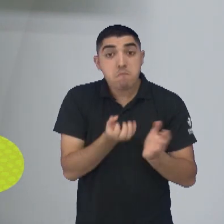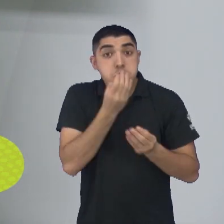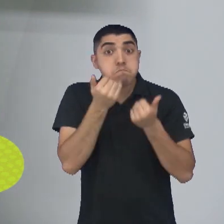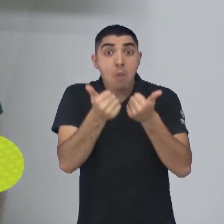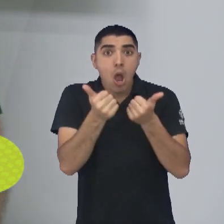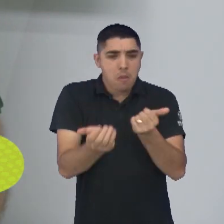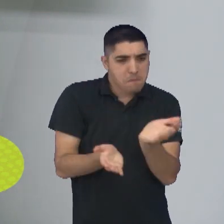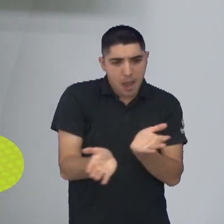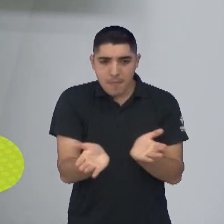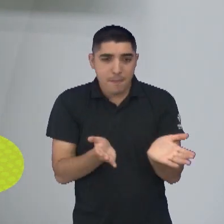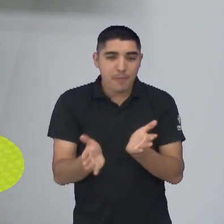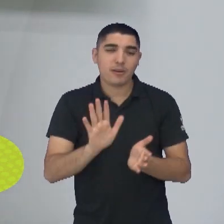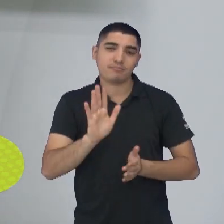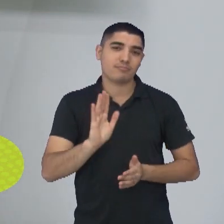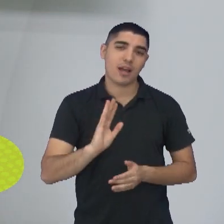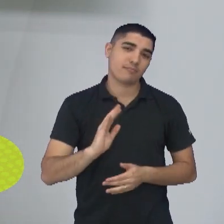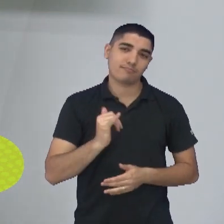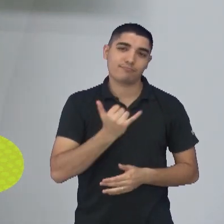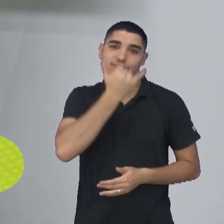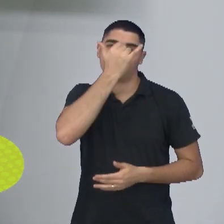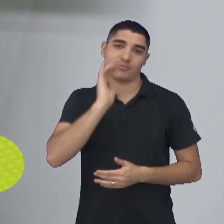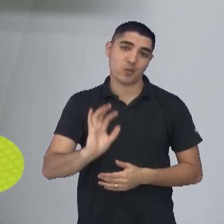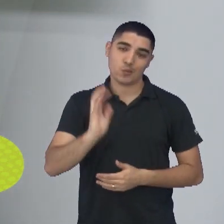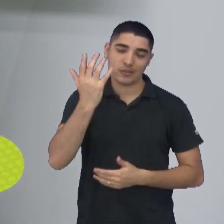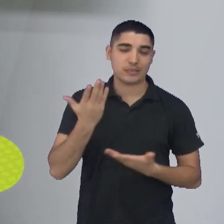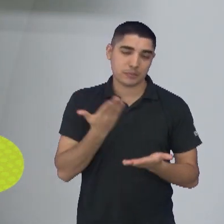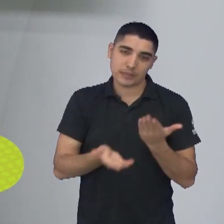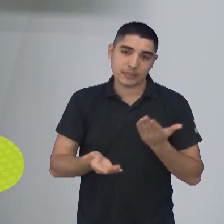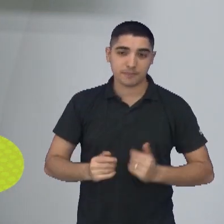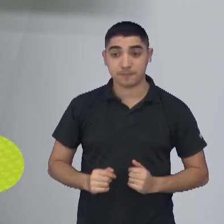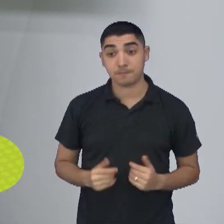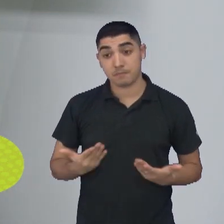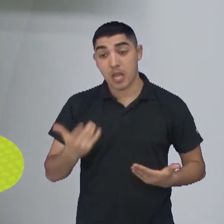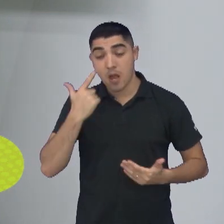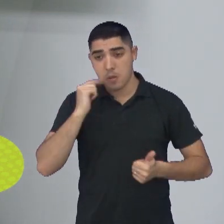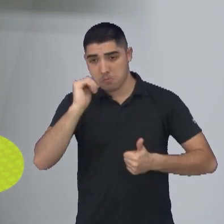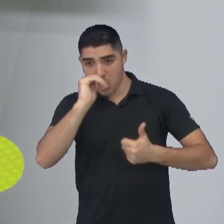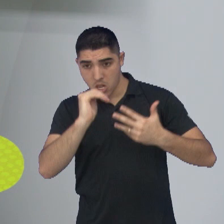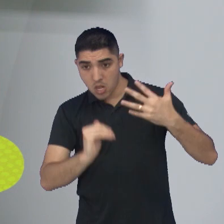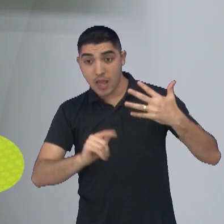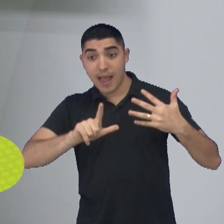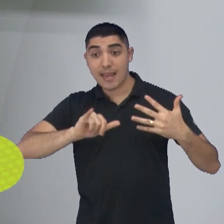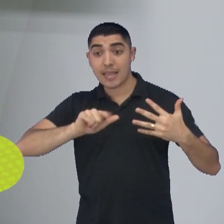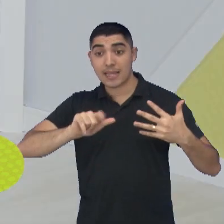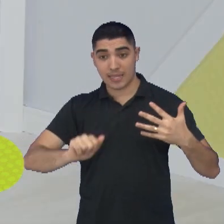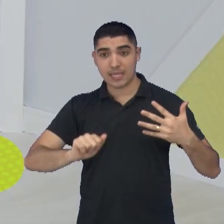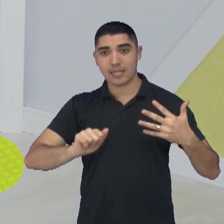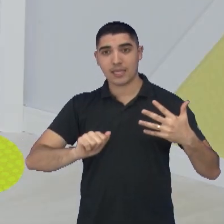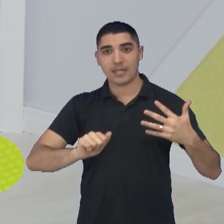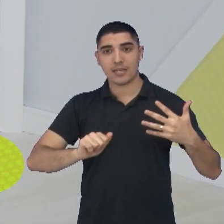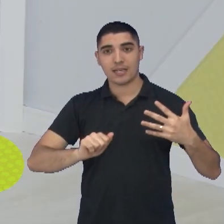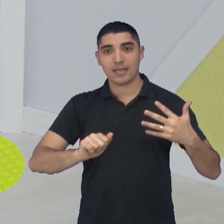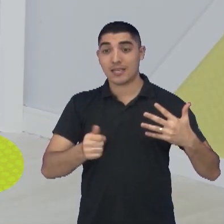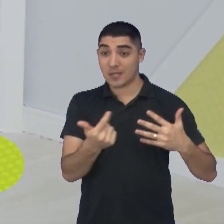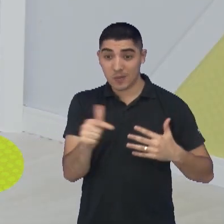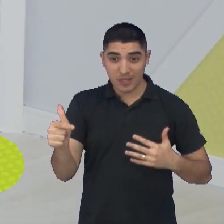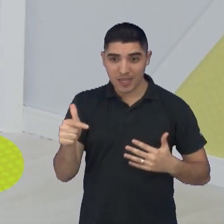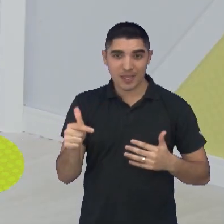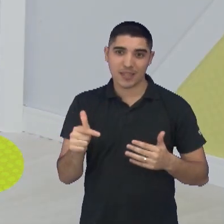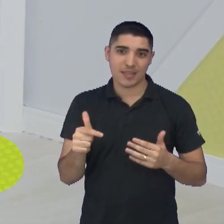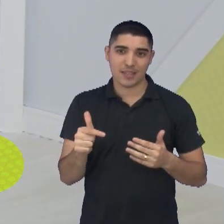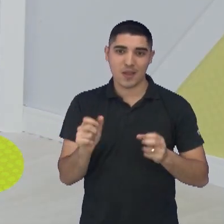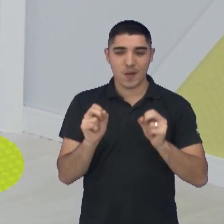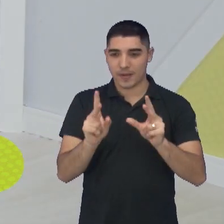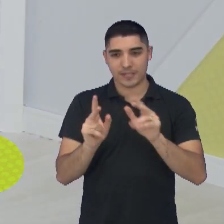acabou tendo esse reverso vamos dar uma olhadinha aqui na classificação da Liga Nacional de Futsal Feminino não tem não veio beleza então beleza